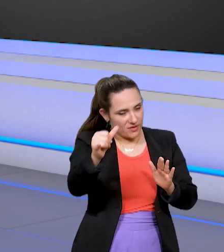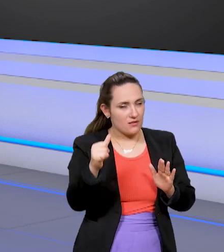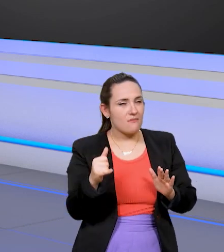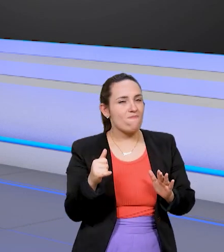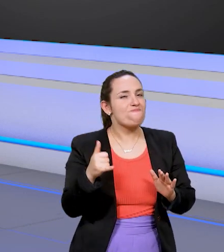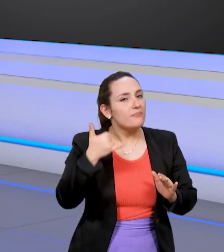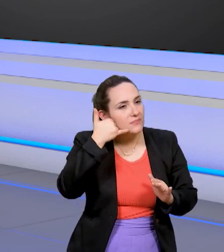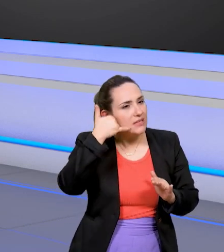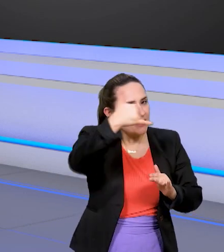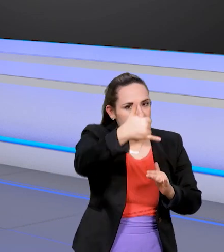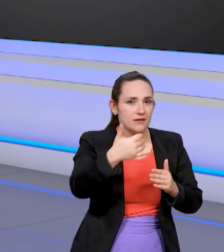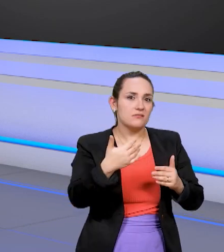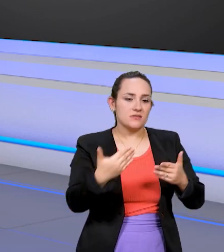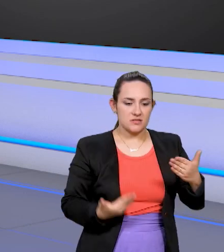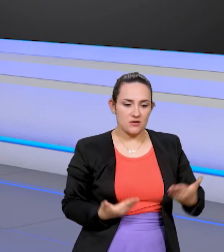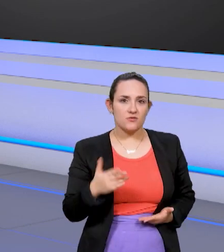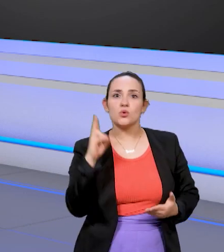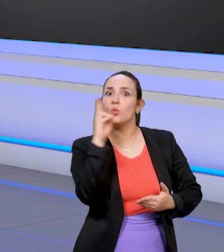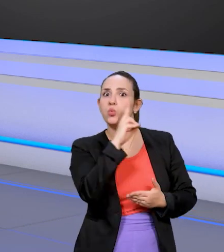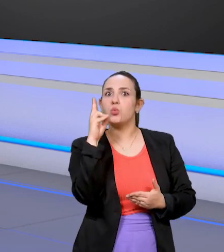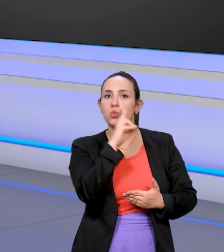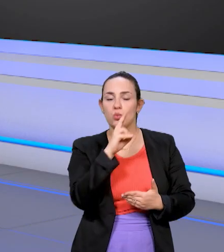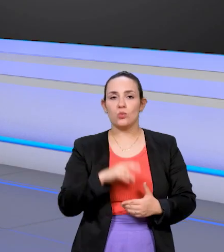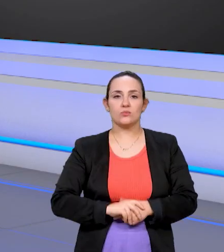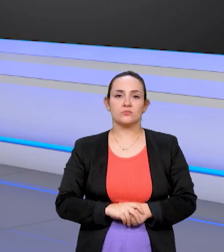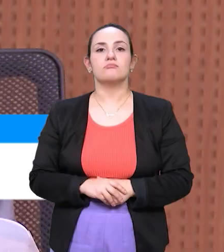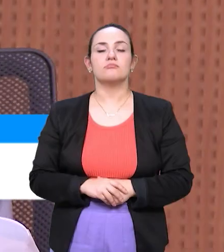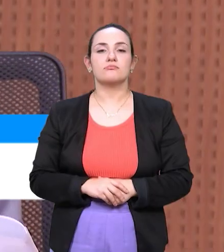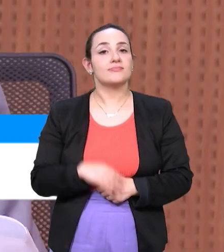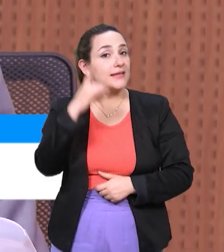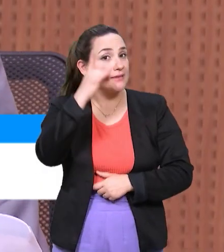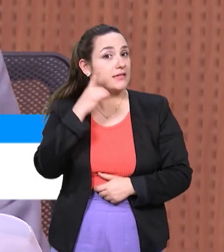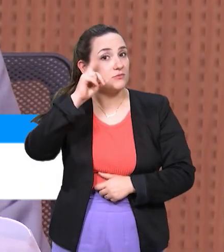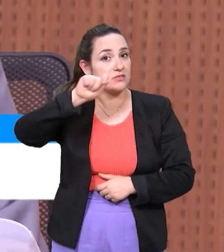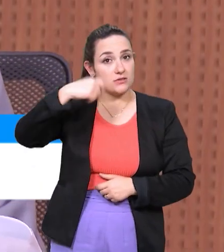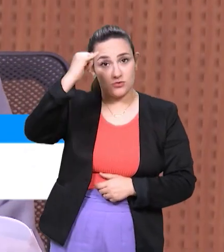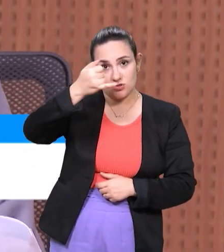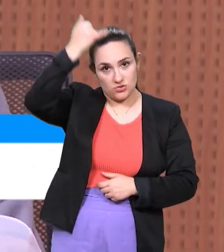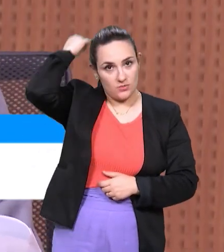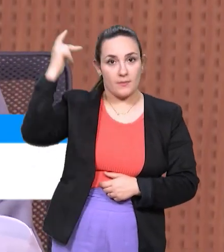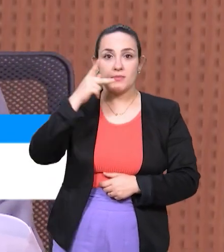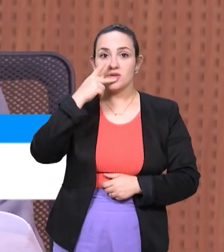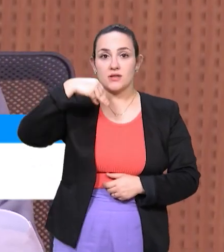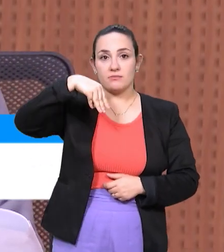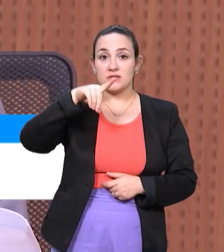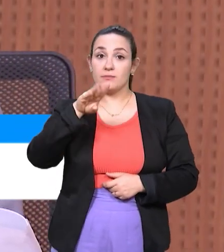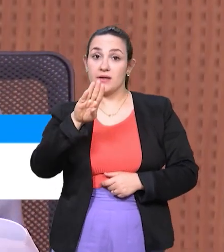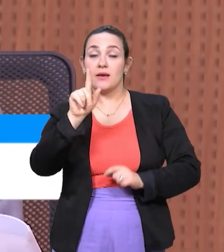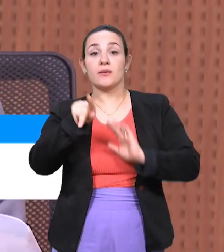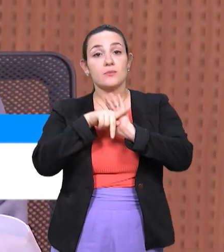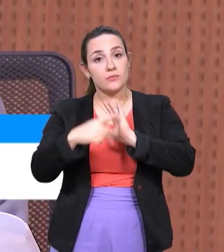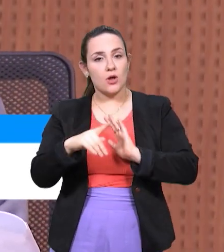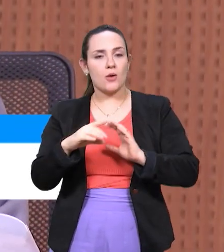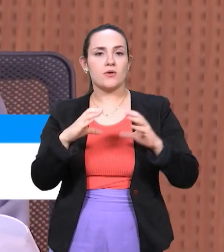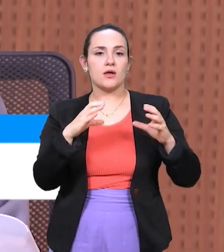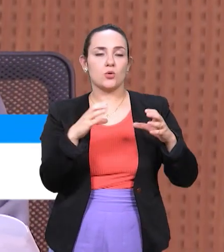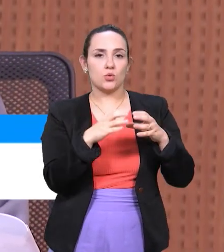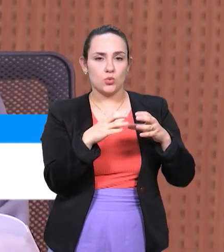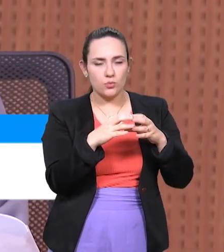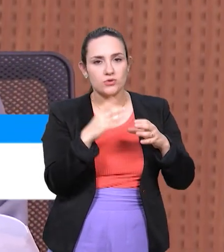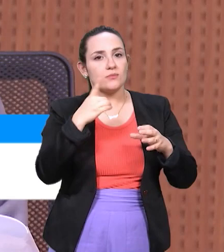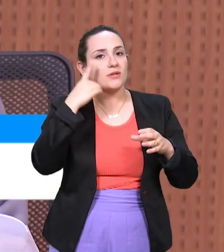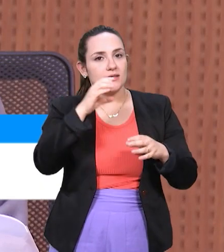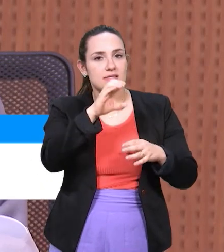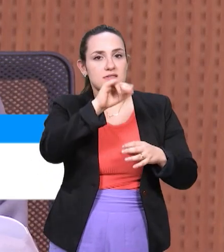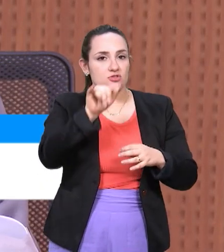telefônicos aplicados contra serviços de emergência. O deputado Júnior Mock, do MDB, membro da Comissão de